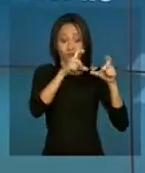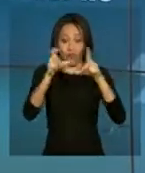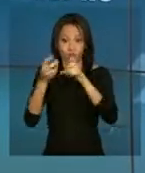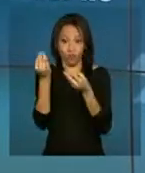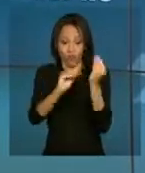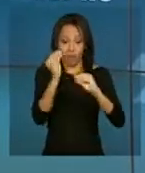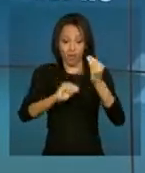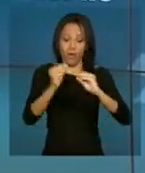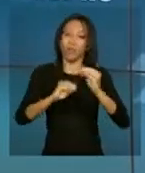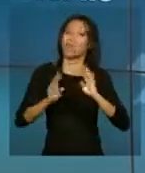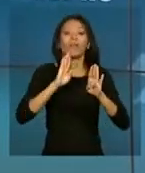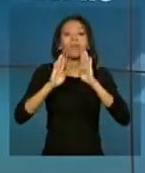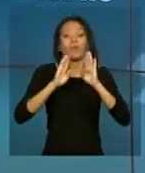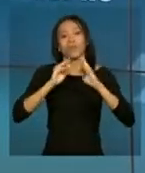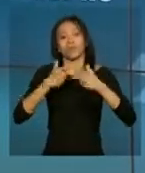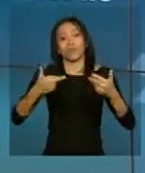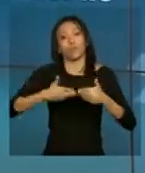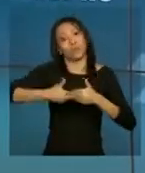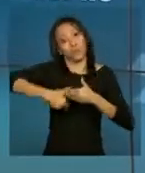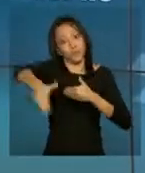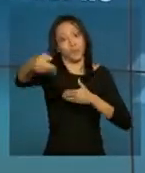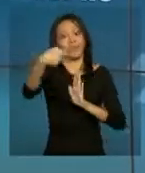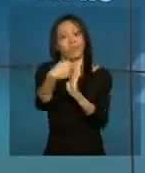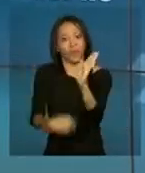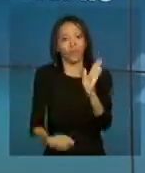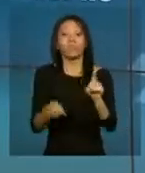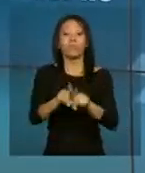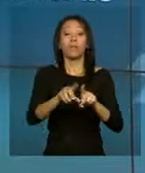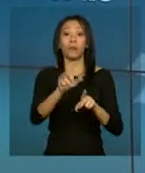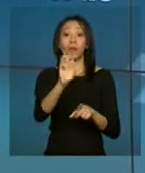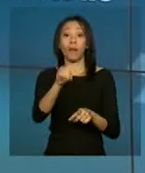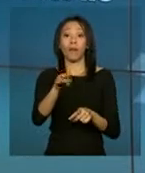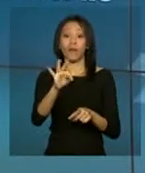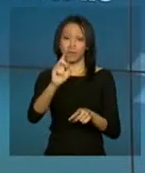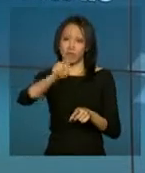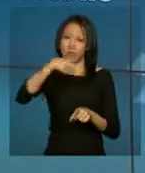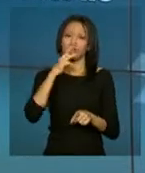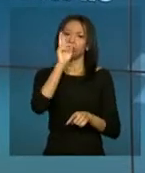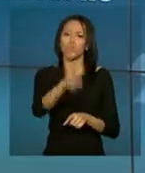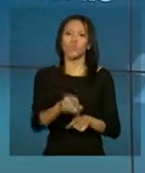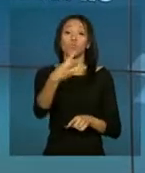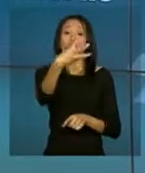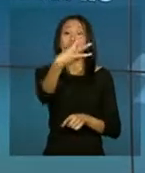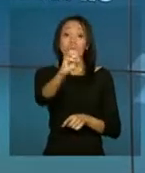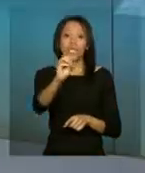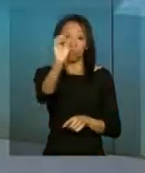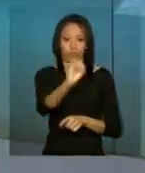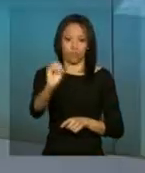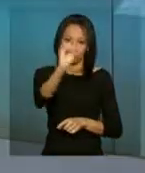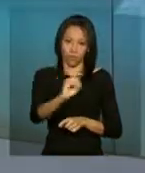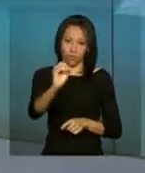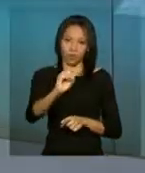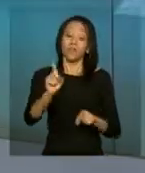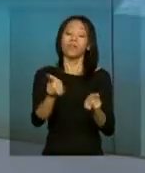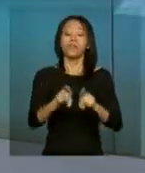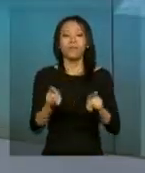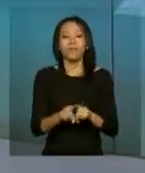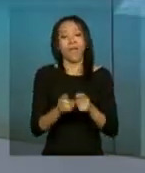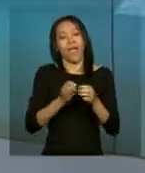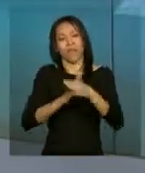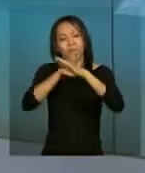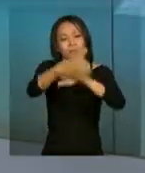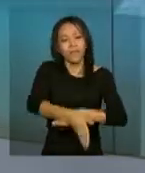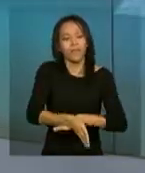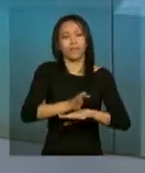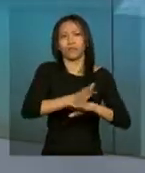redes sociais durante a aplicação das provas. O gabarito oficial vai ser divulgado no dia 30 de outubro. E além de promover o acesso